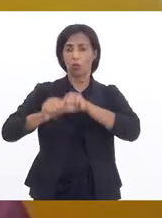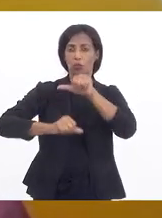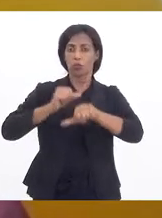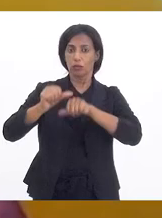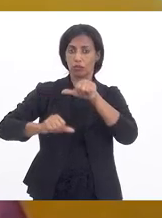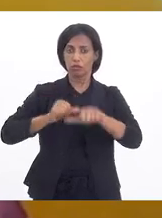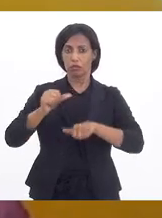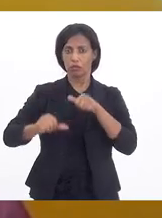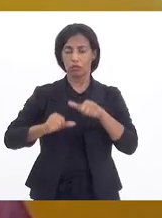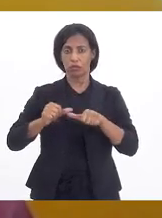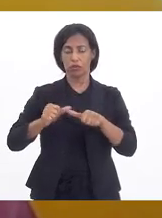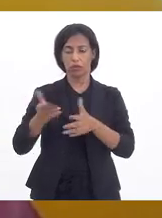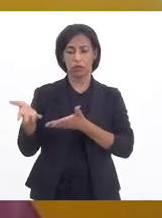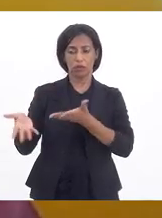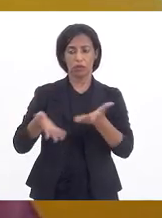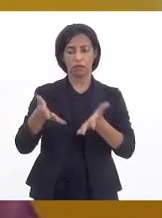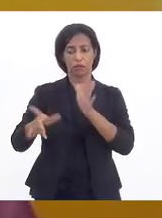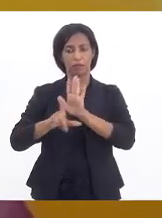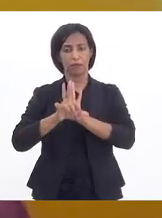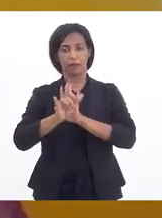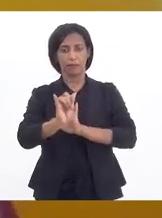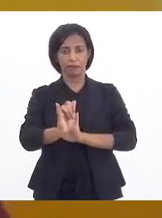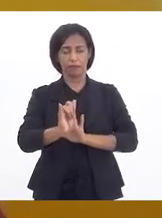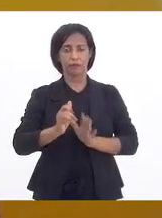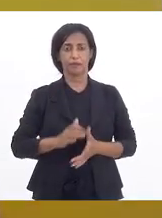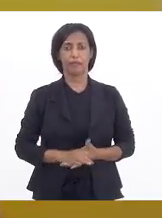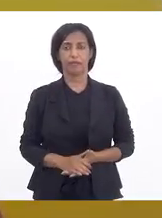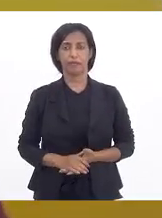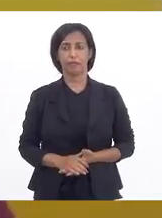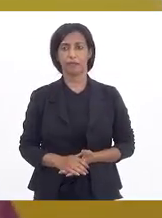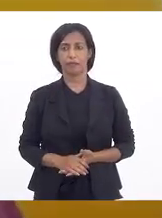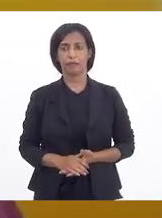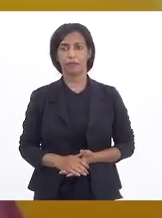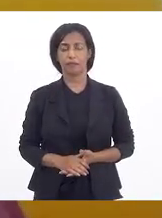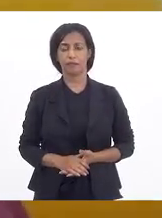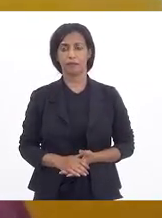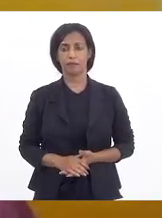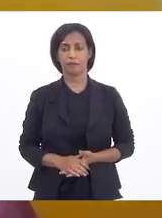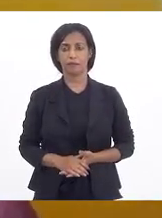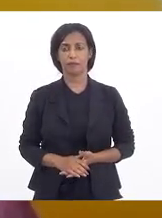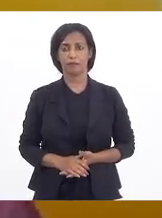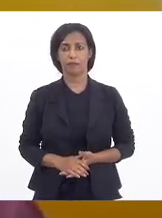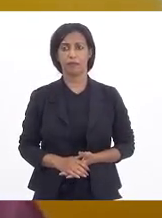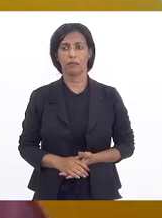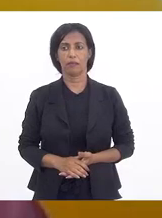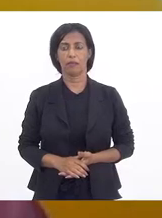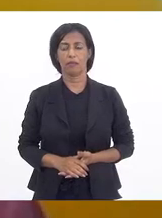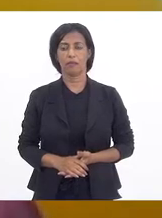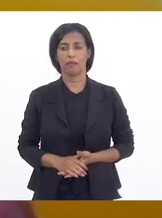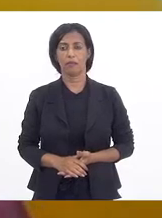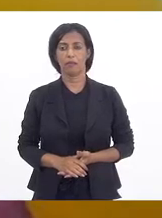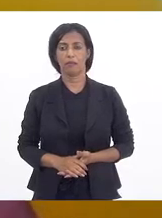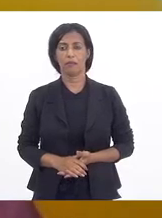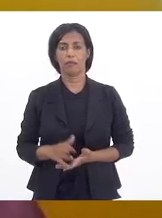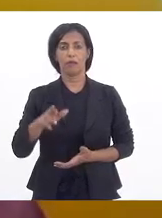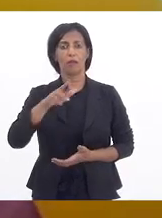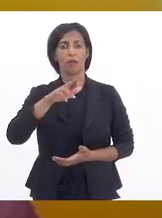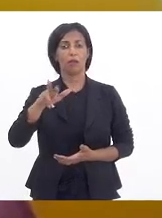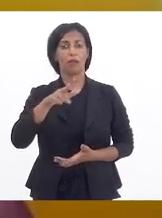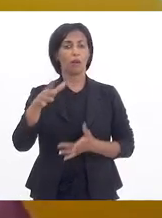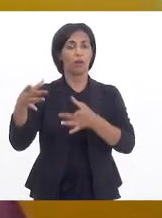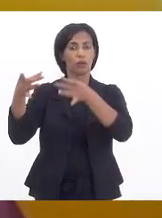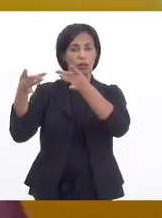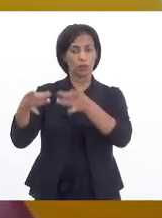não é de que trata esta lei é não se vincula ao que é